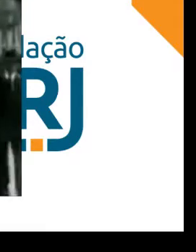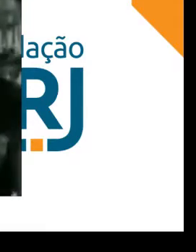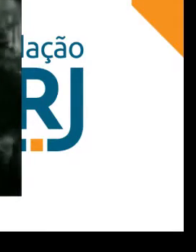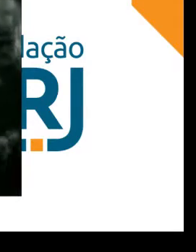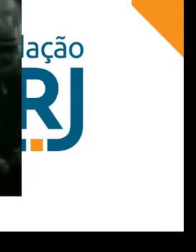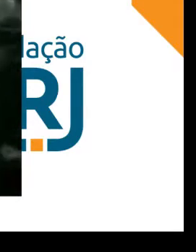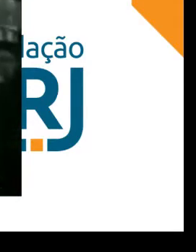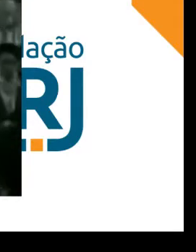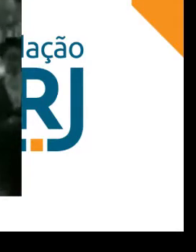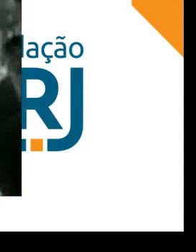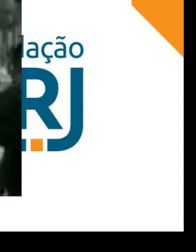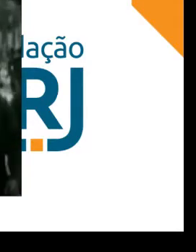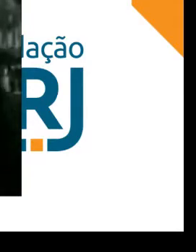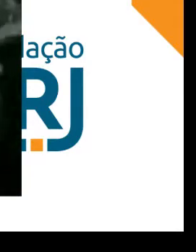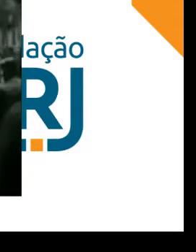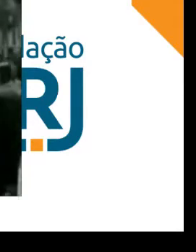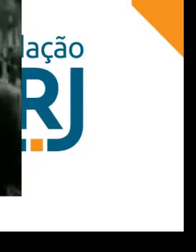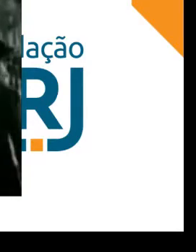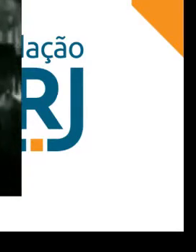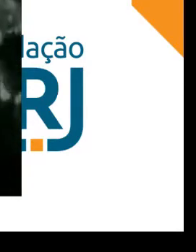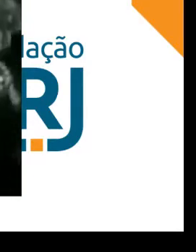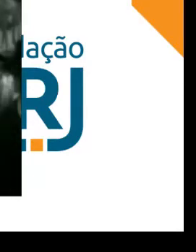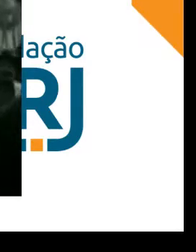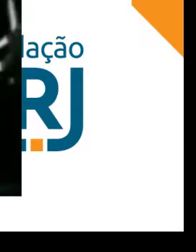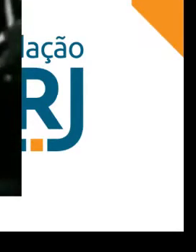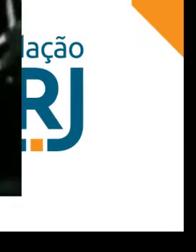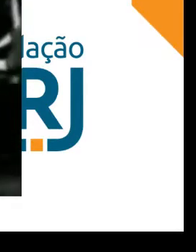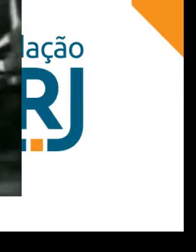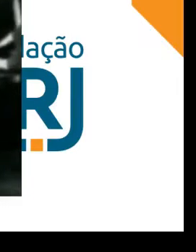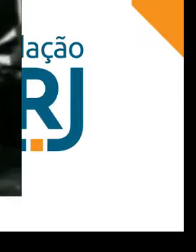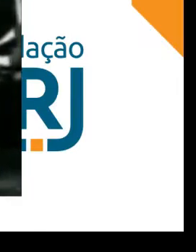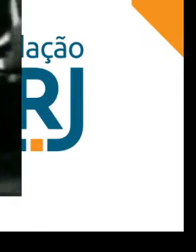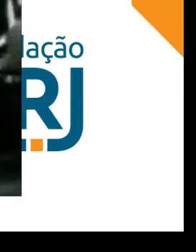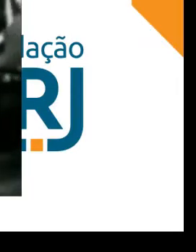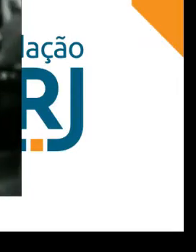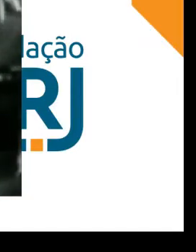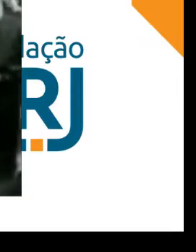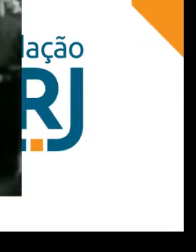bem pagos eram os que trabalhavam nas novas fábricas de maquinaria pesada da era industrial.